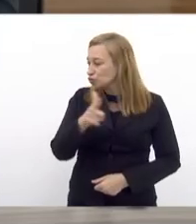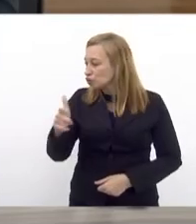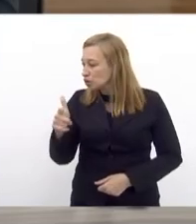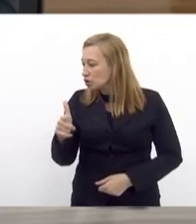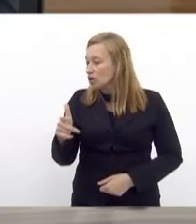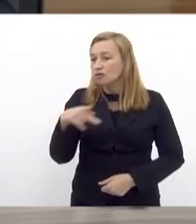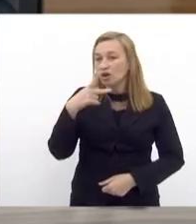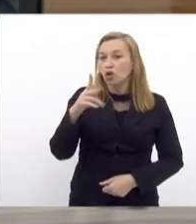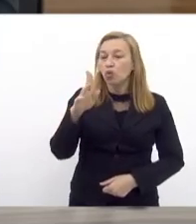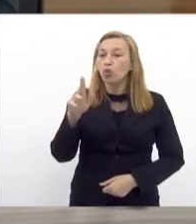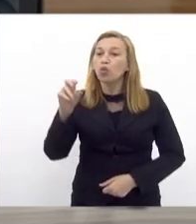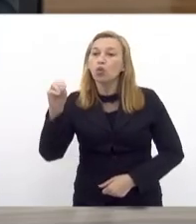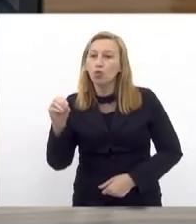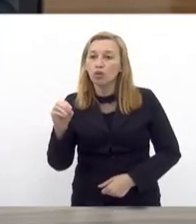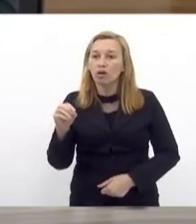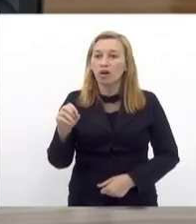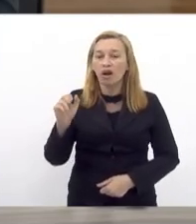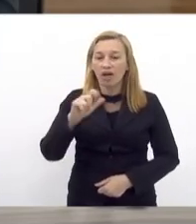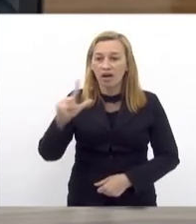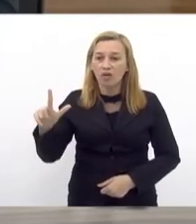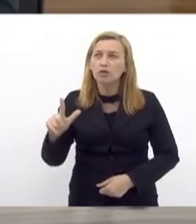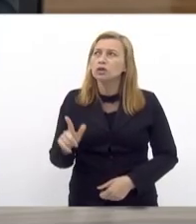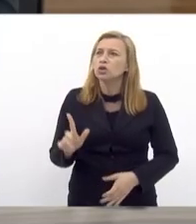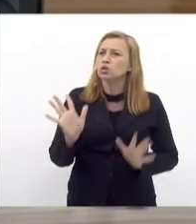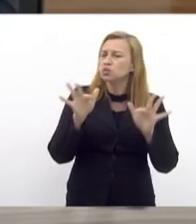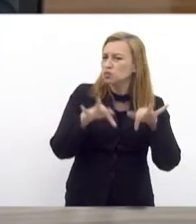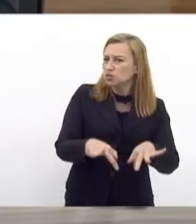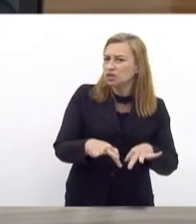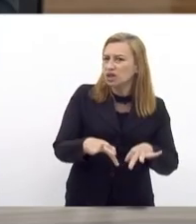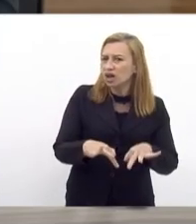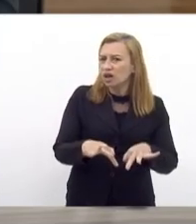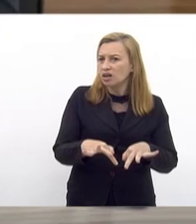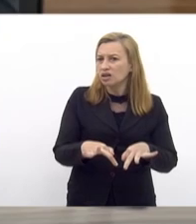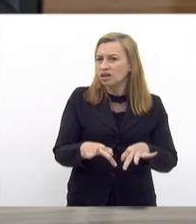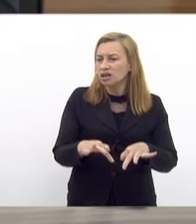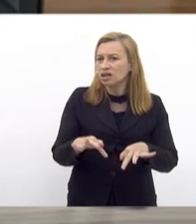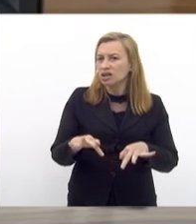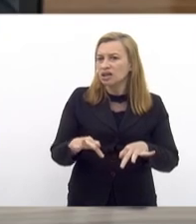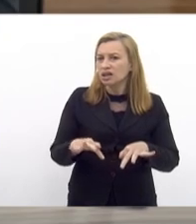o Leal, que o final será caçar a licença